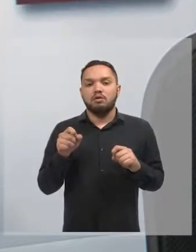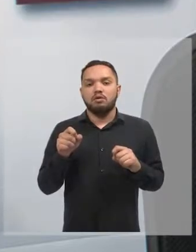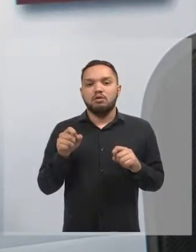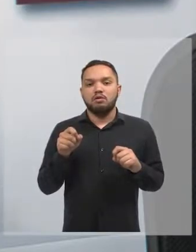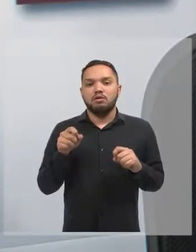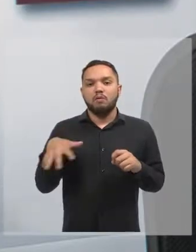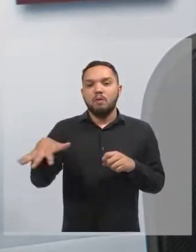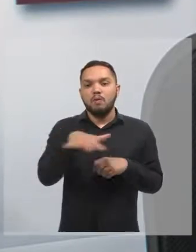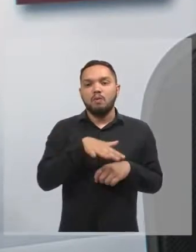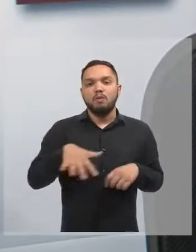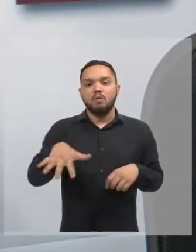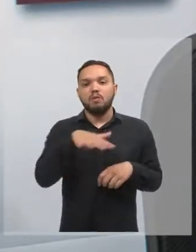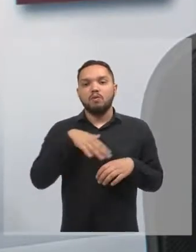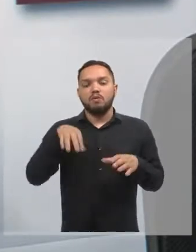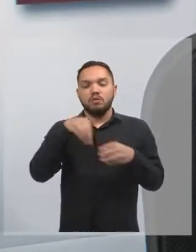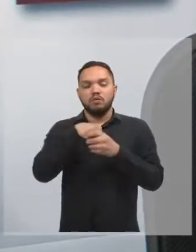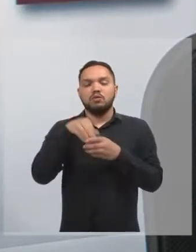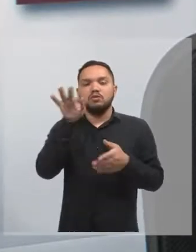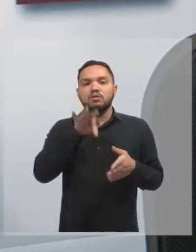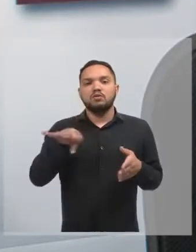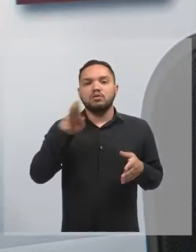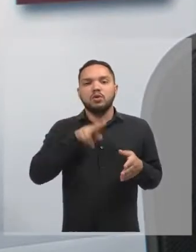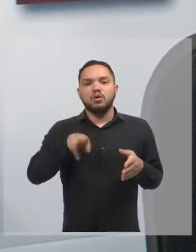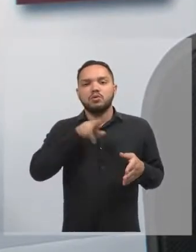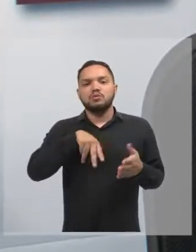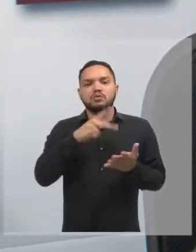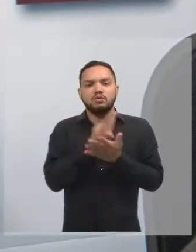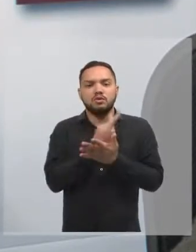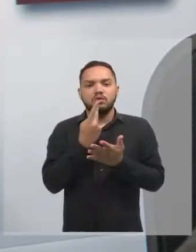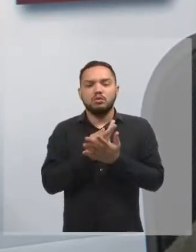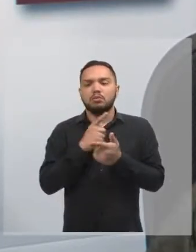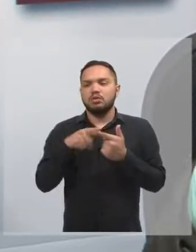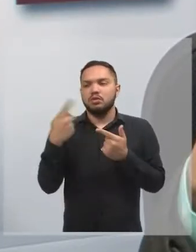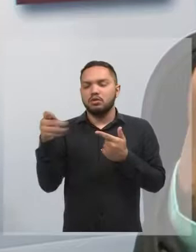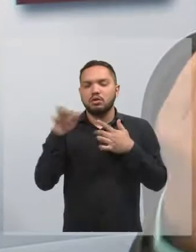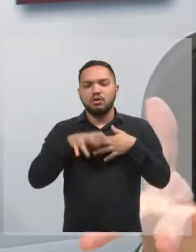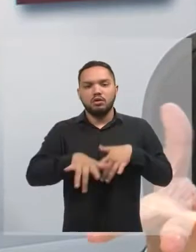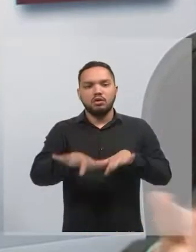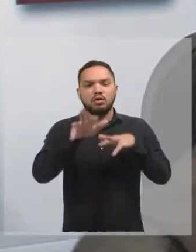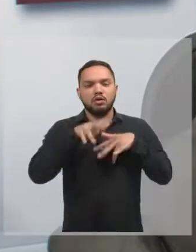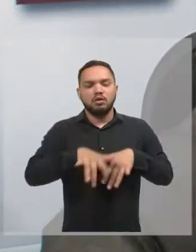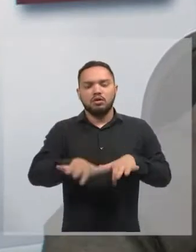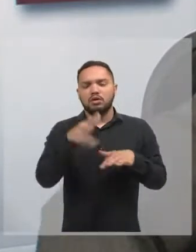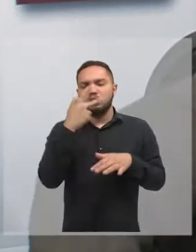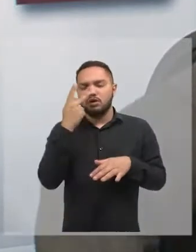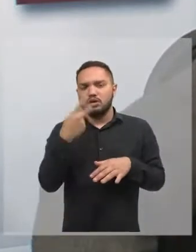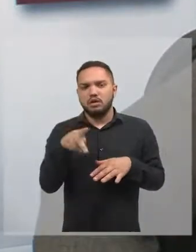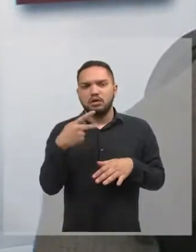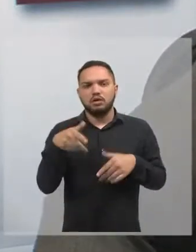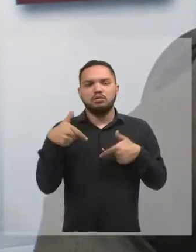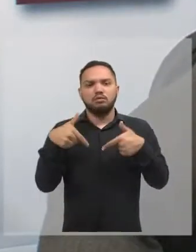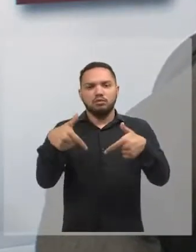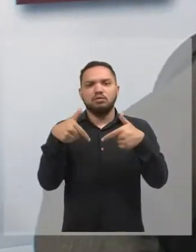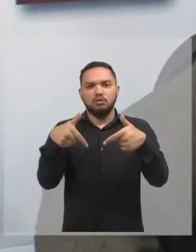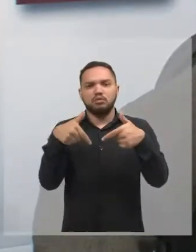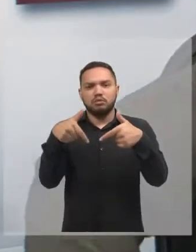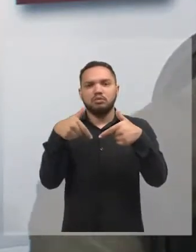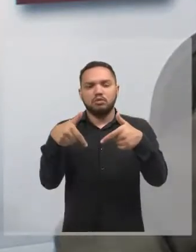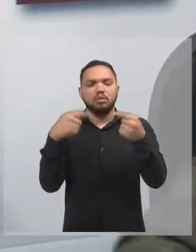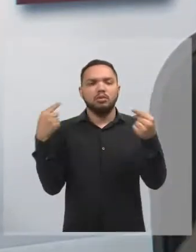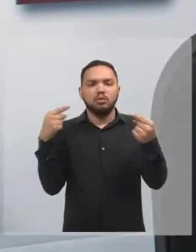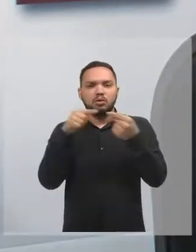do espaço público dos alunos da universidade, com manifestações, né, que não estavam à altura